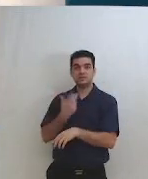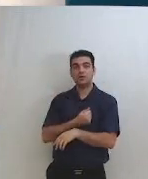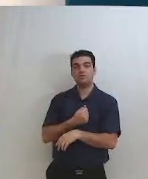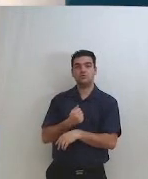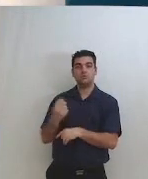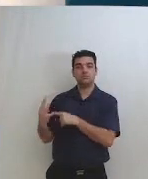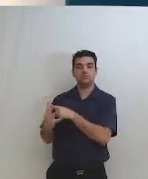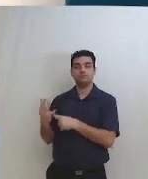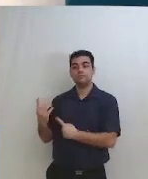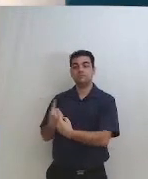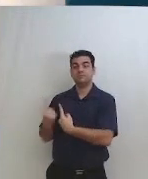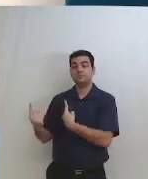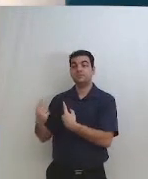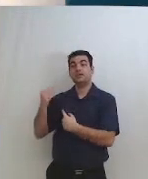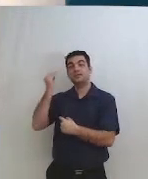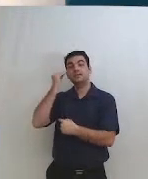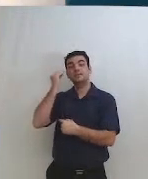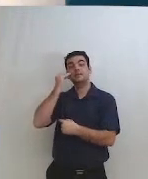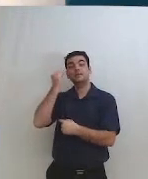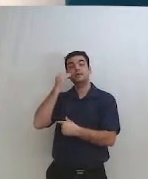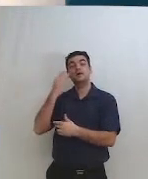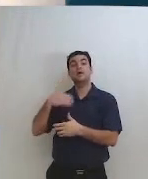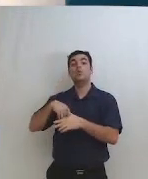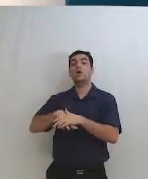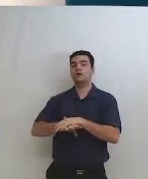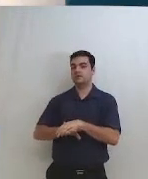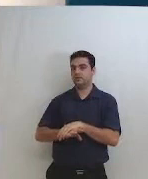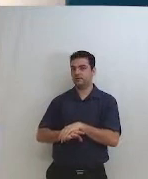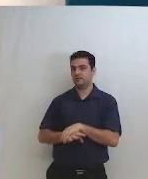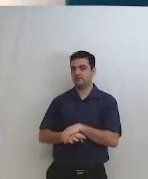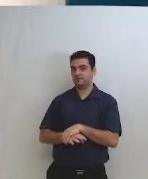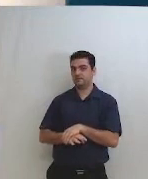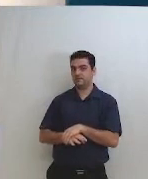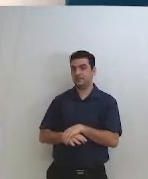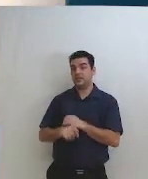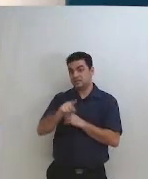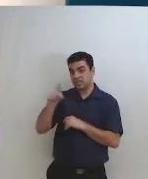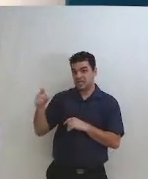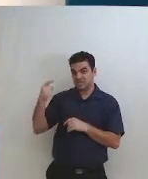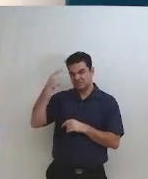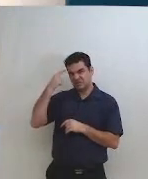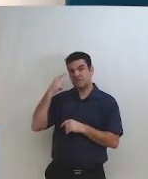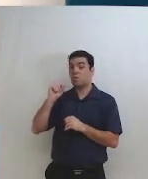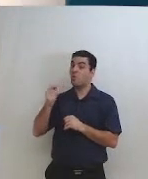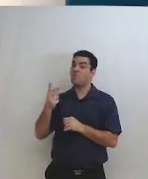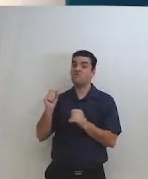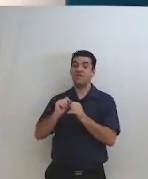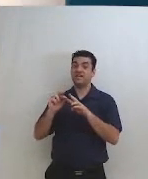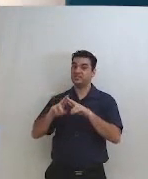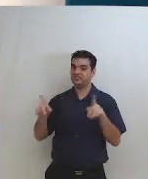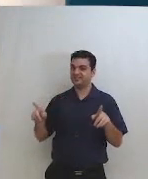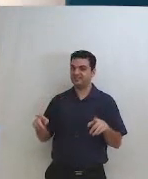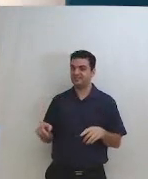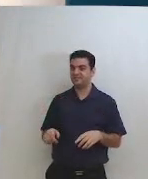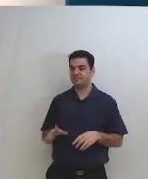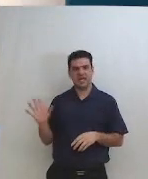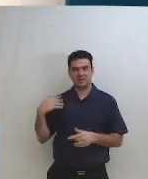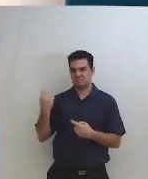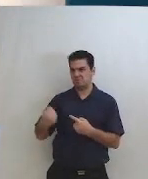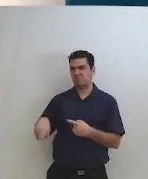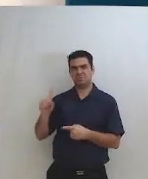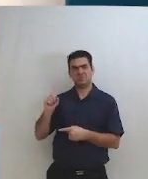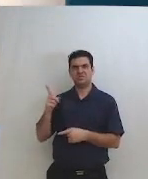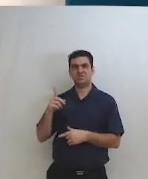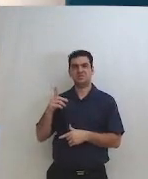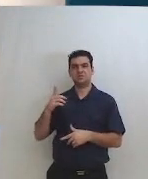de preservar-se diante da atuação desvirtuada da legalidade, prescinde de autorização judicial.